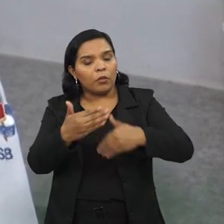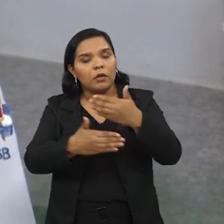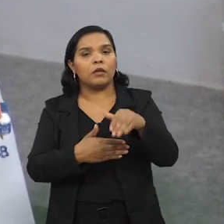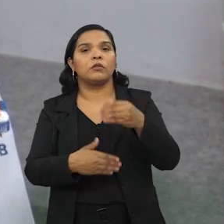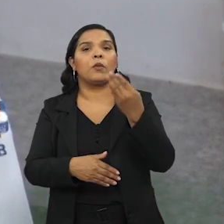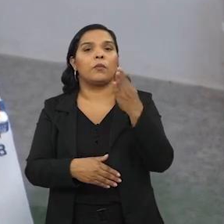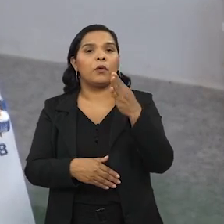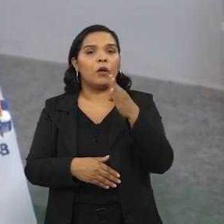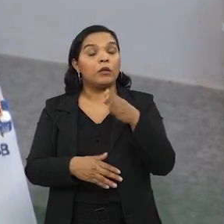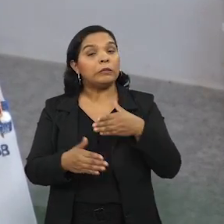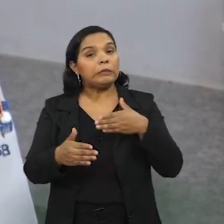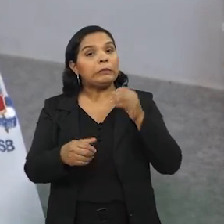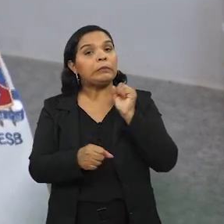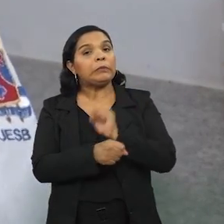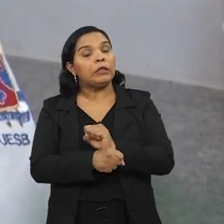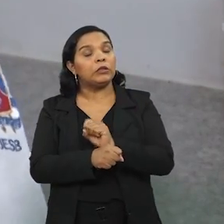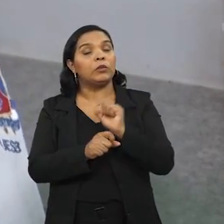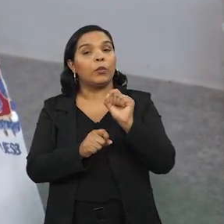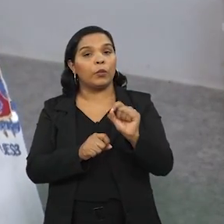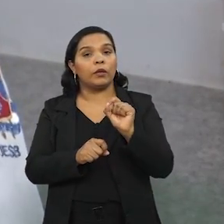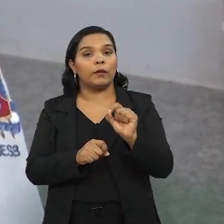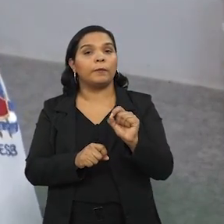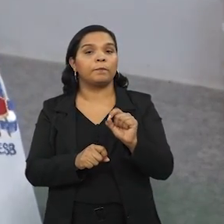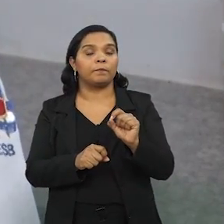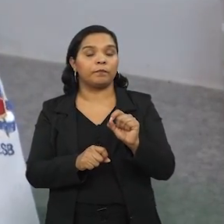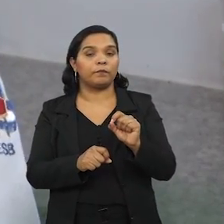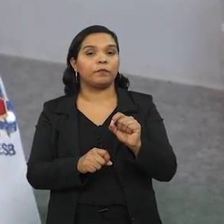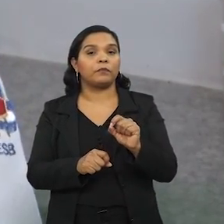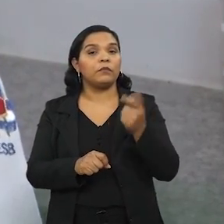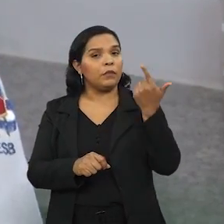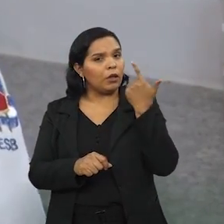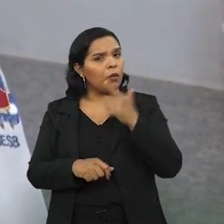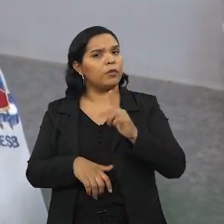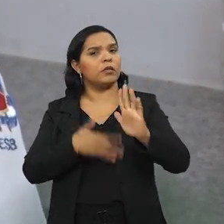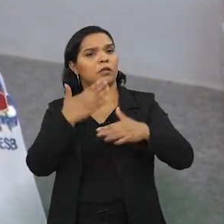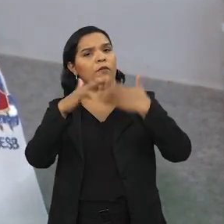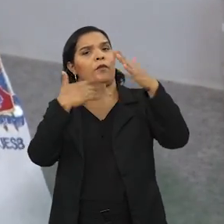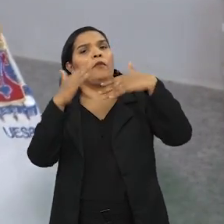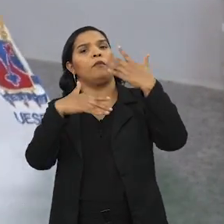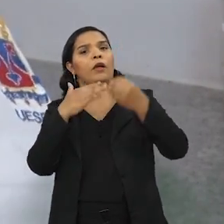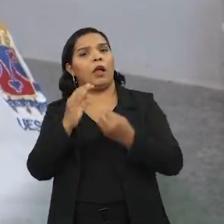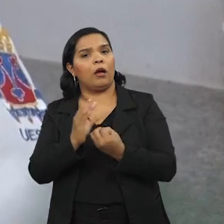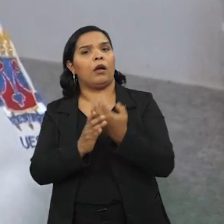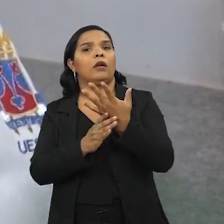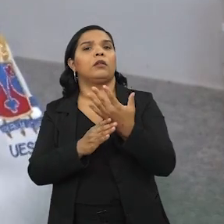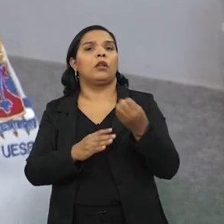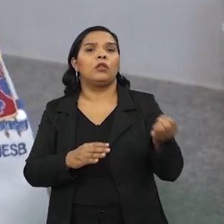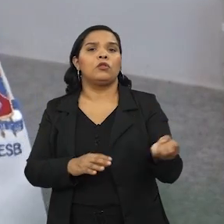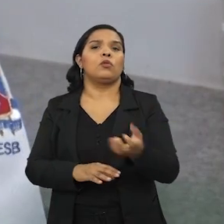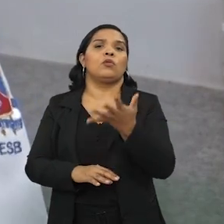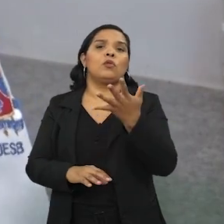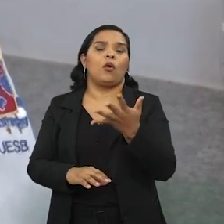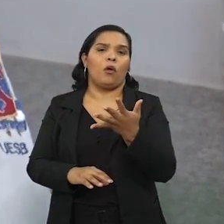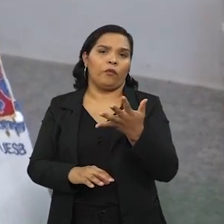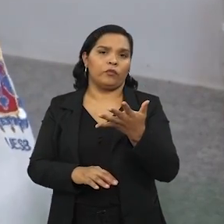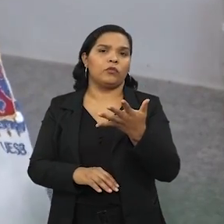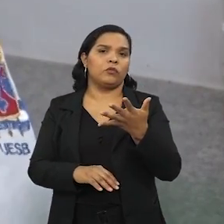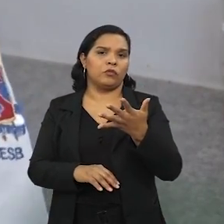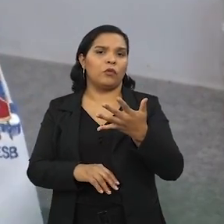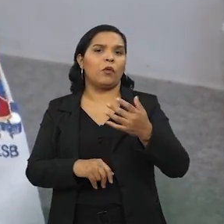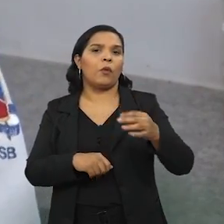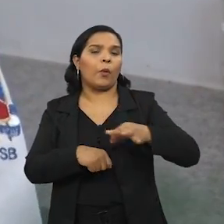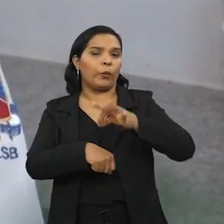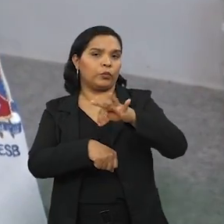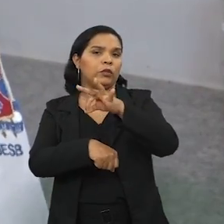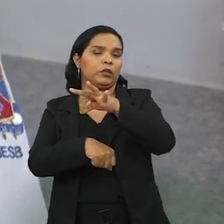nos processos biológicos dele, impedindo com que ele, por exemplo, consiga se desenvolver ou gerar